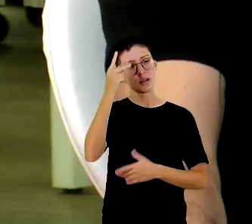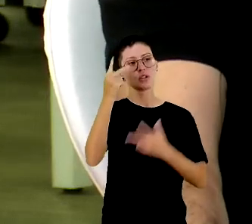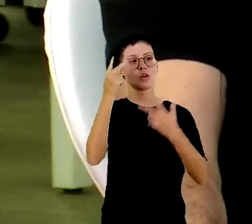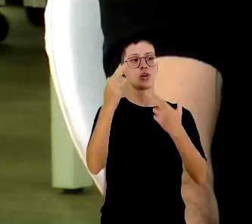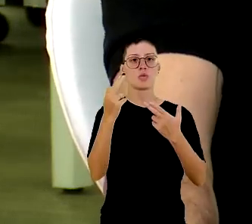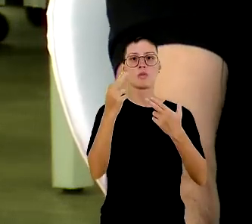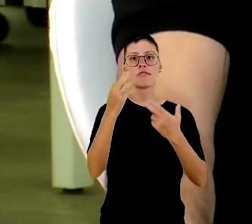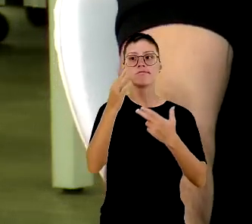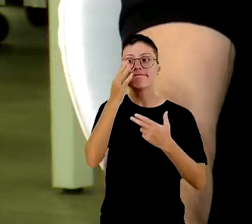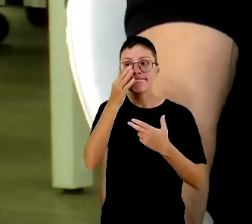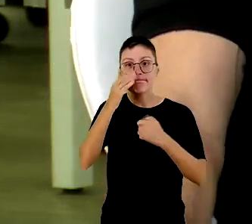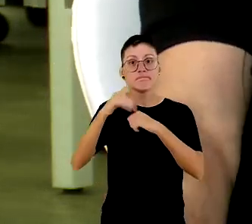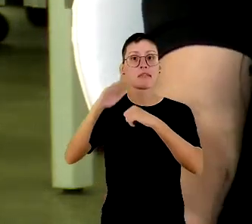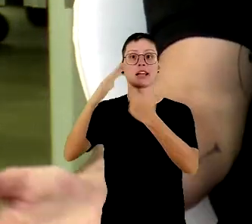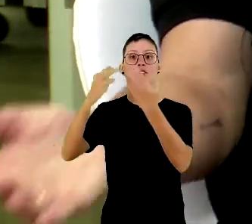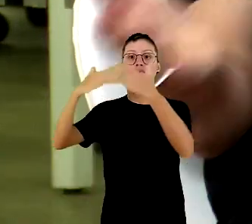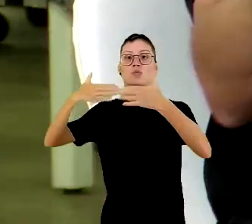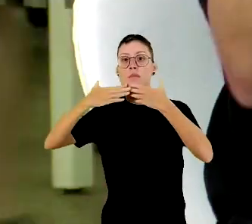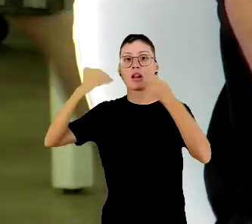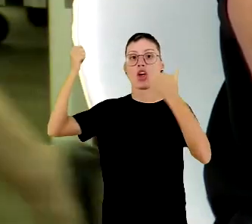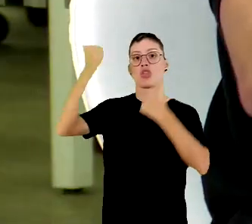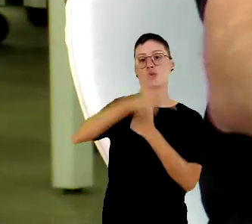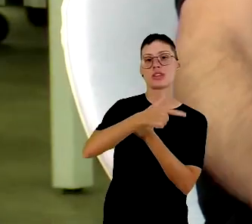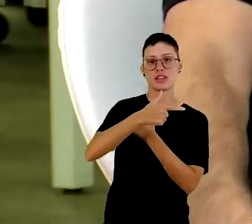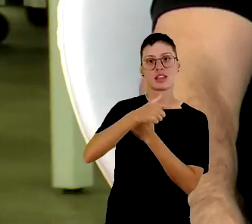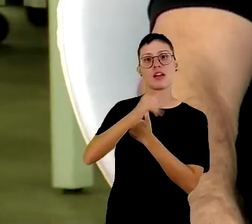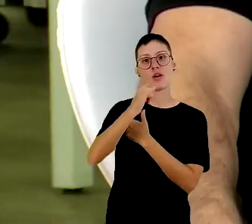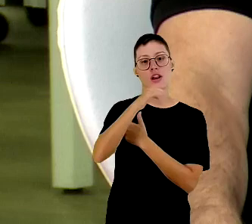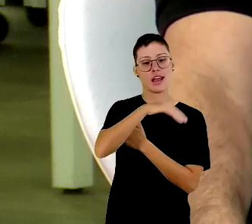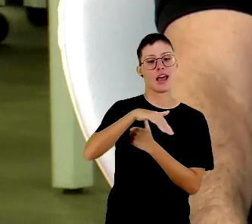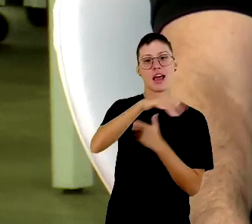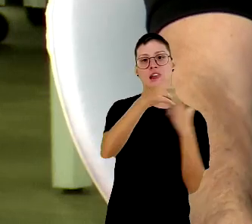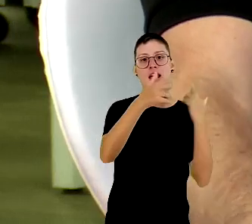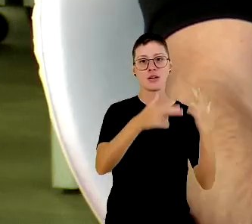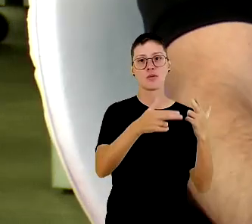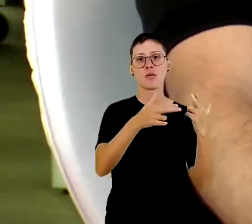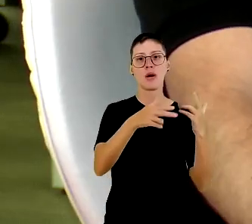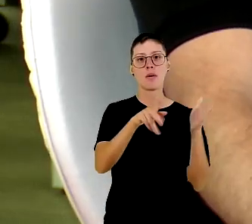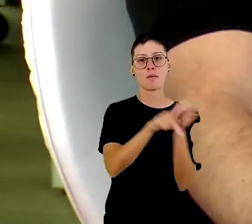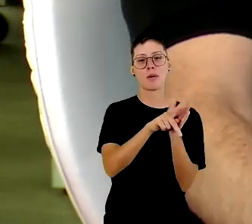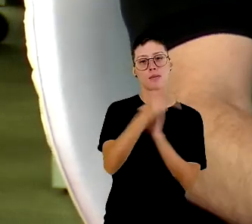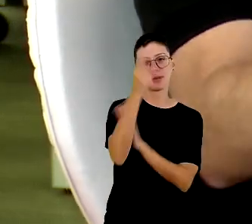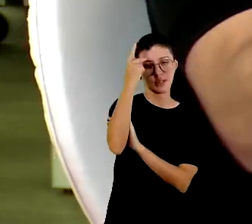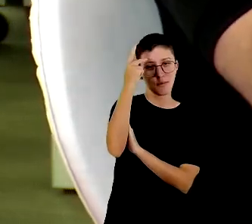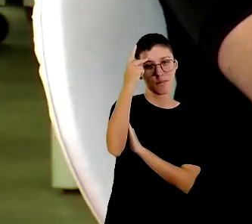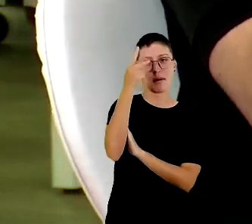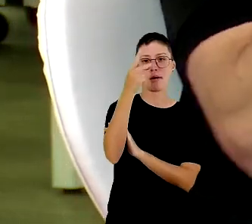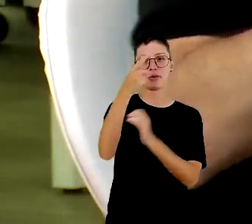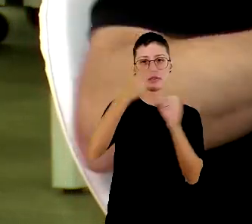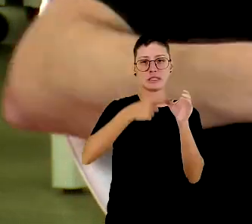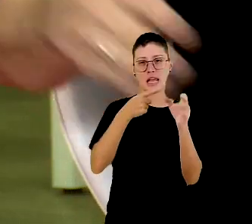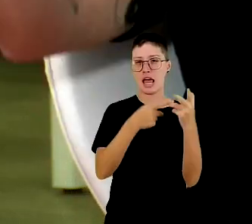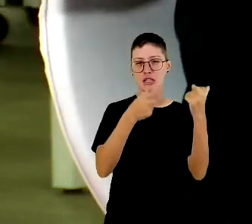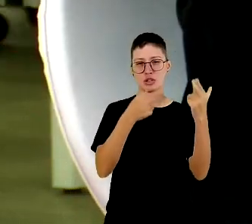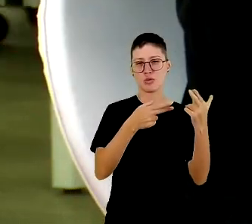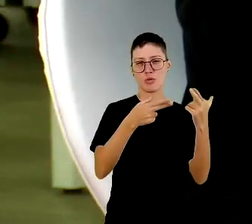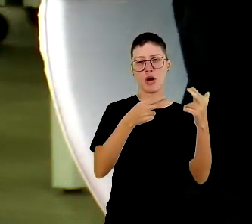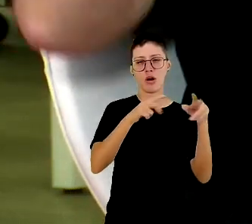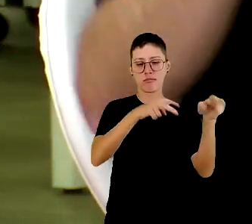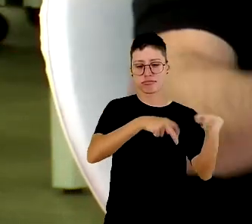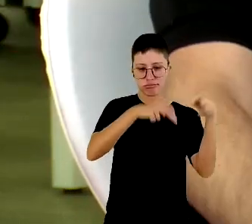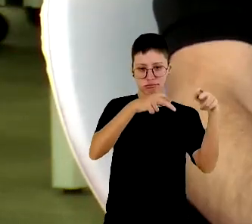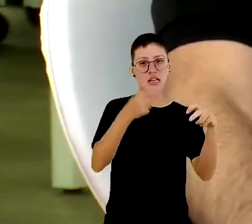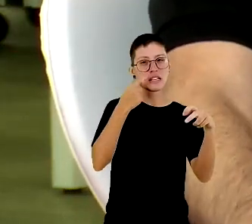mais eficiente. Quando a gente vem para uma área tipo a CPFL Paulista, aqui no interior de São Paulo, a gente vê já o canal digital